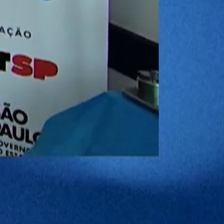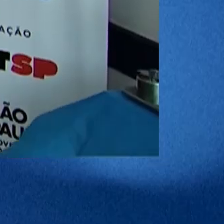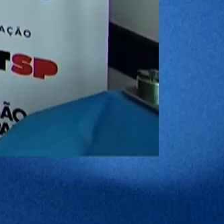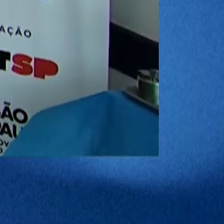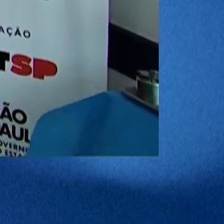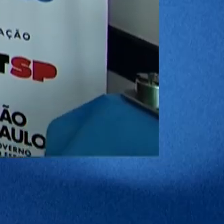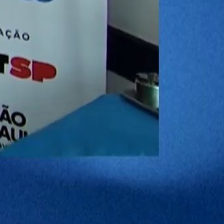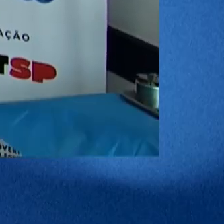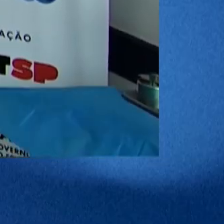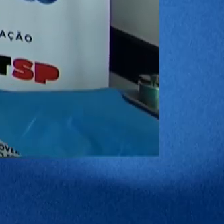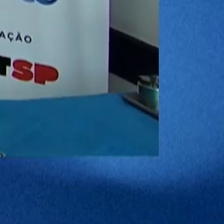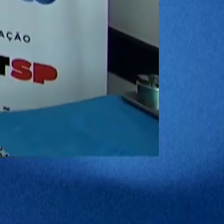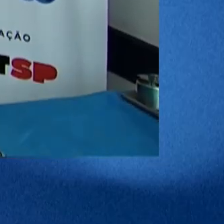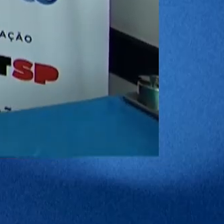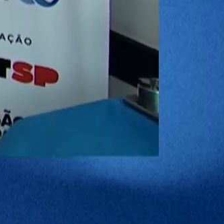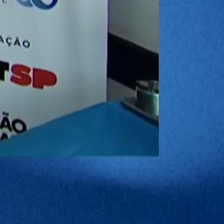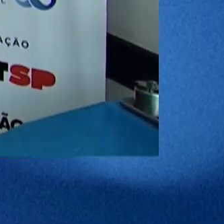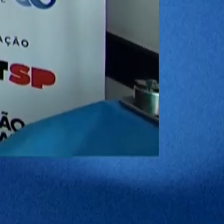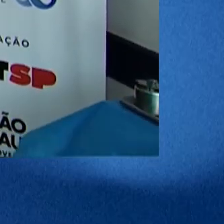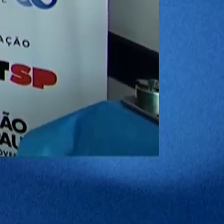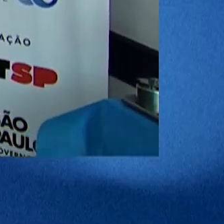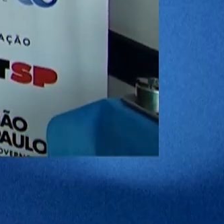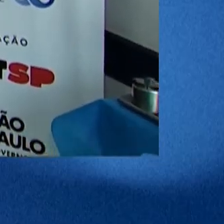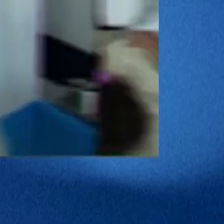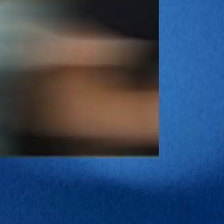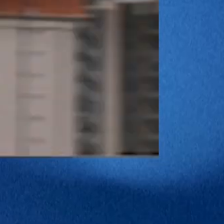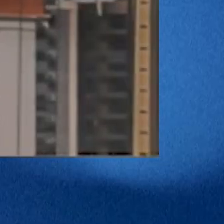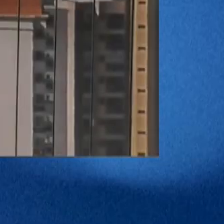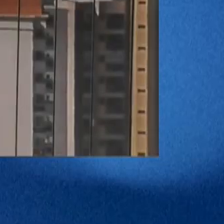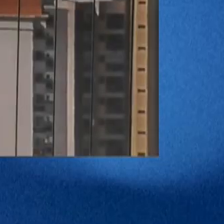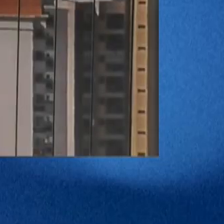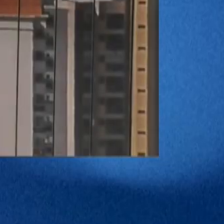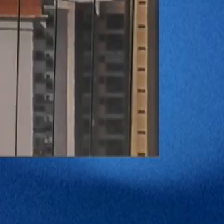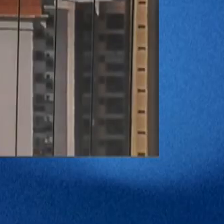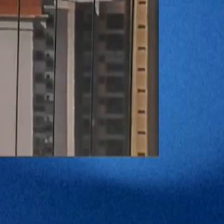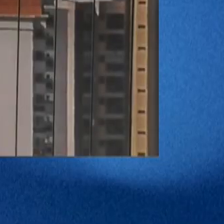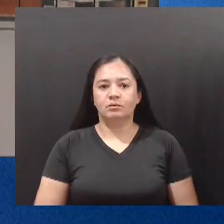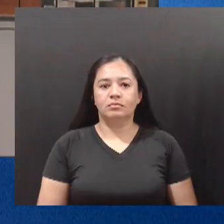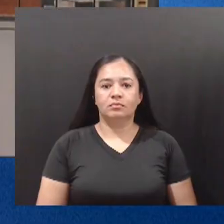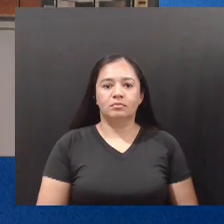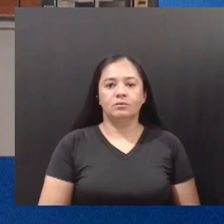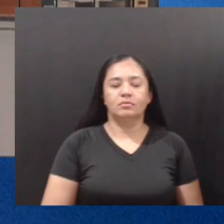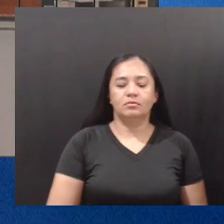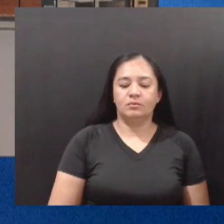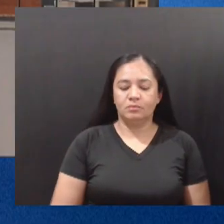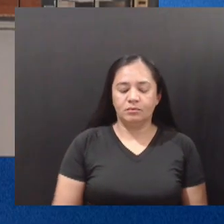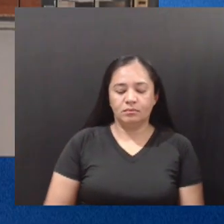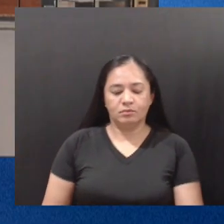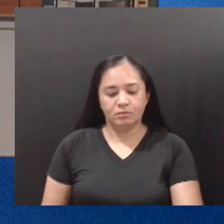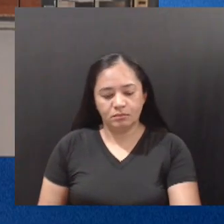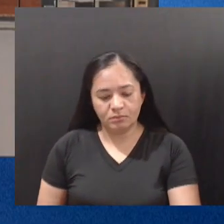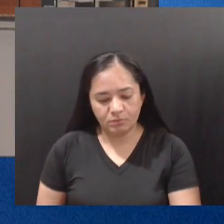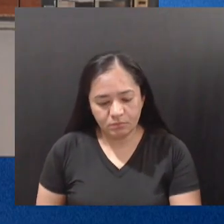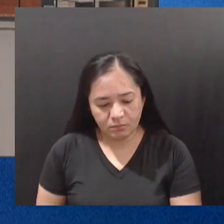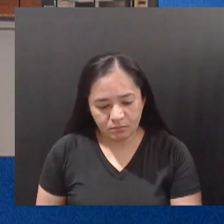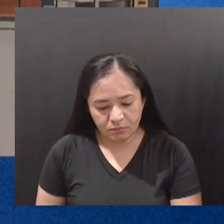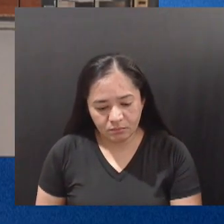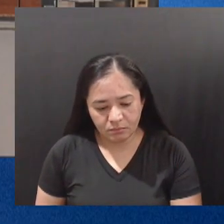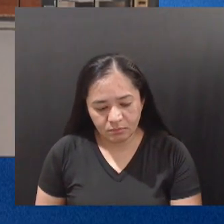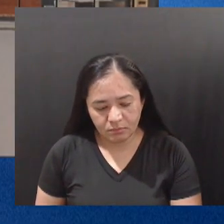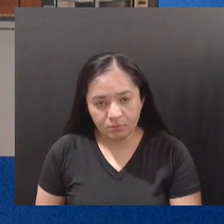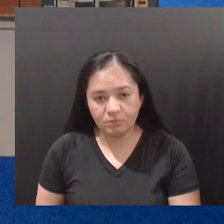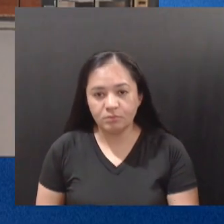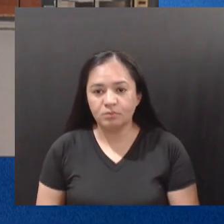Campinas recebe a oficina de costura inclusiva. No Giro Ambiental de hoje, o branqueamento